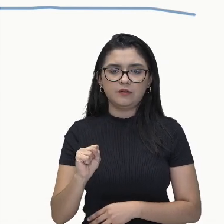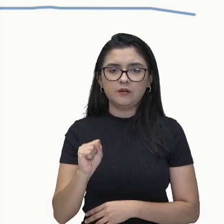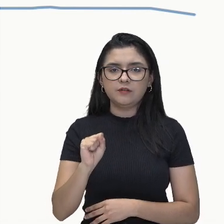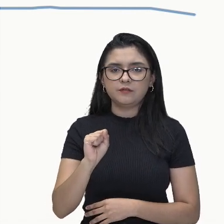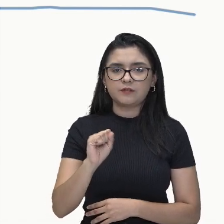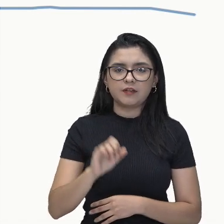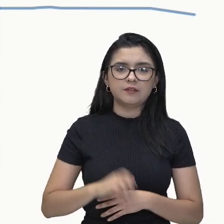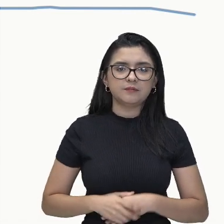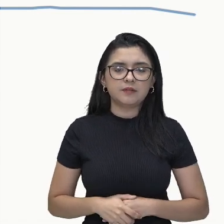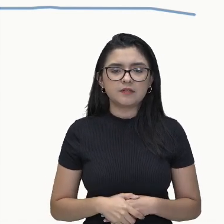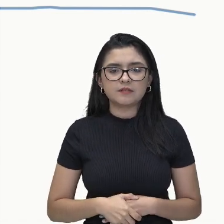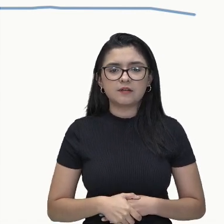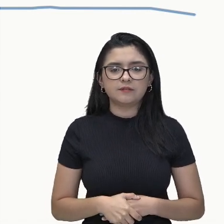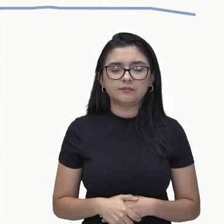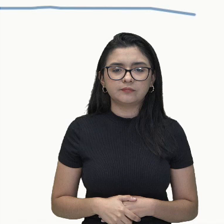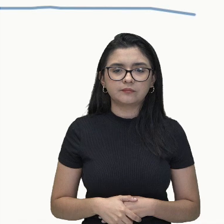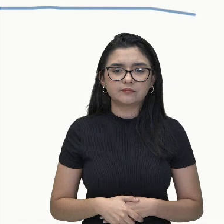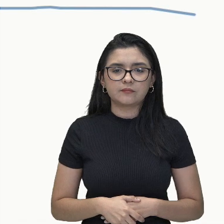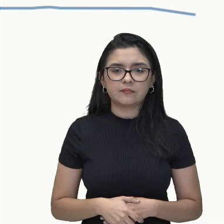preo